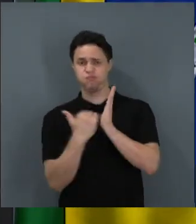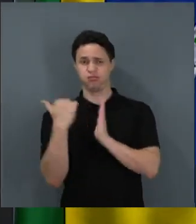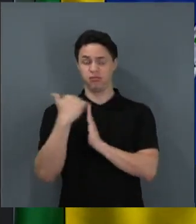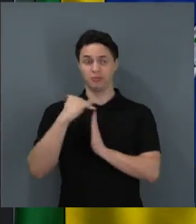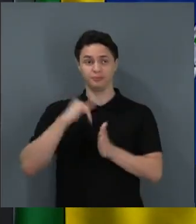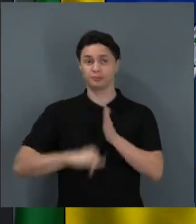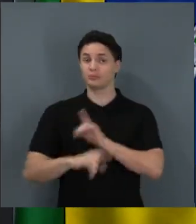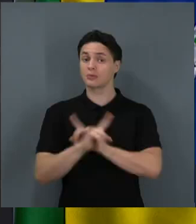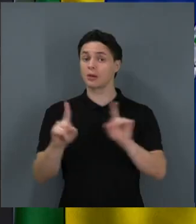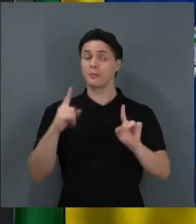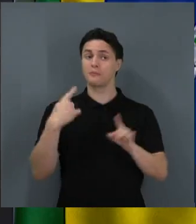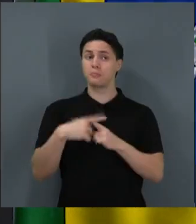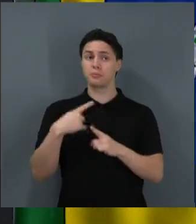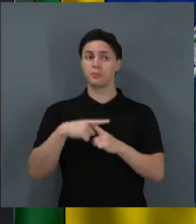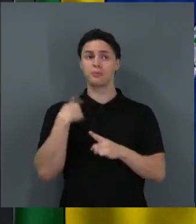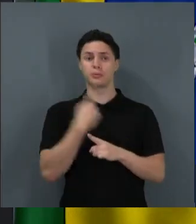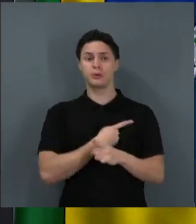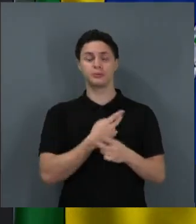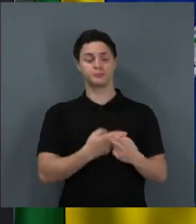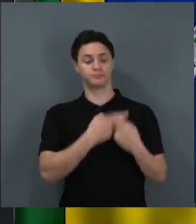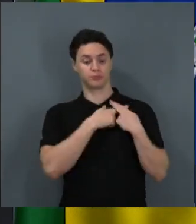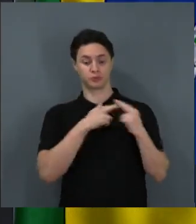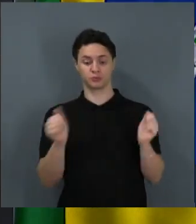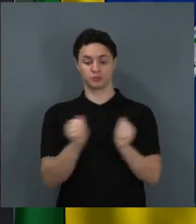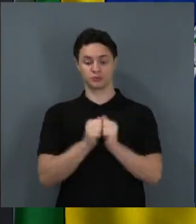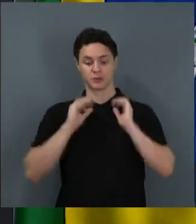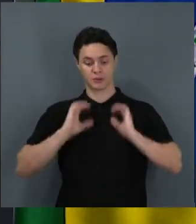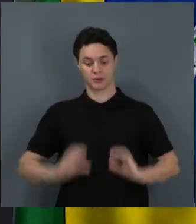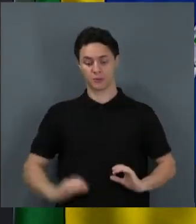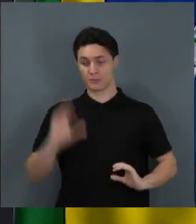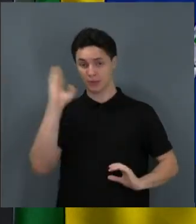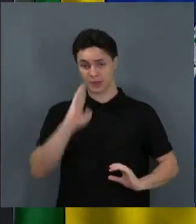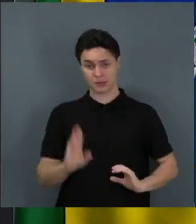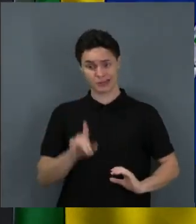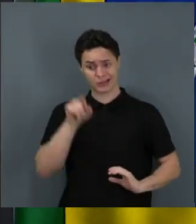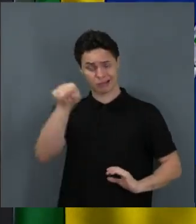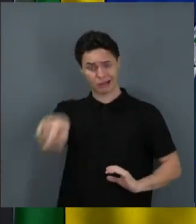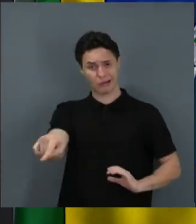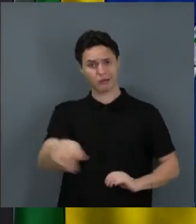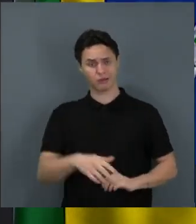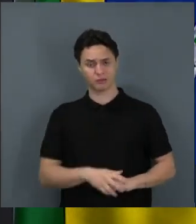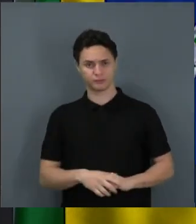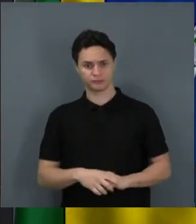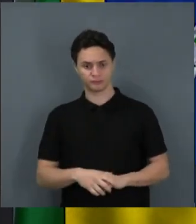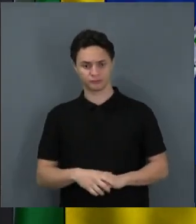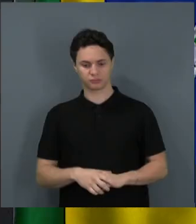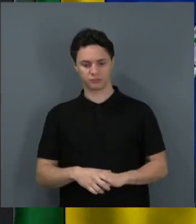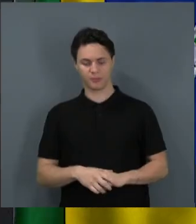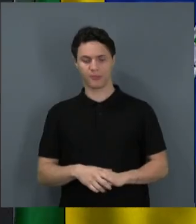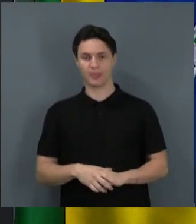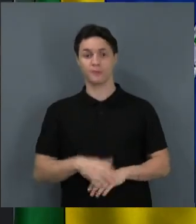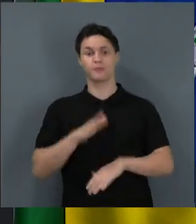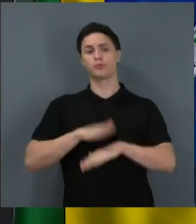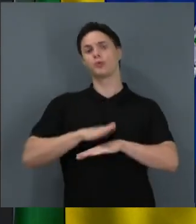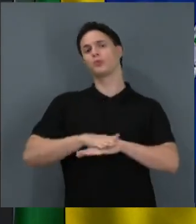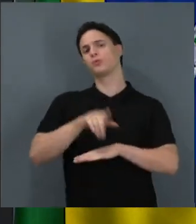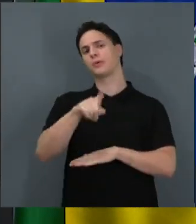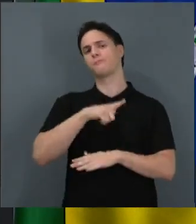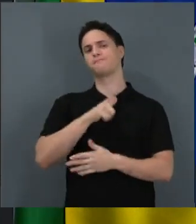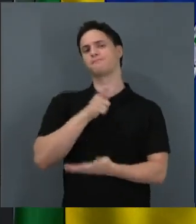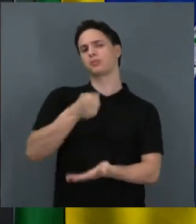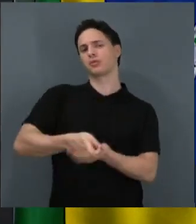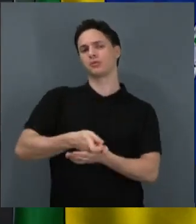temos a responsabilidade como cidadão brasileiro que está na ponta. Quanto o senhor ou a senhora vai ter que pagar de